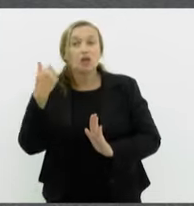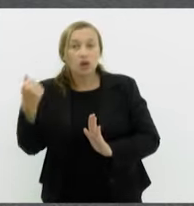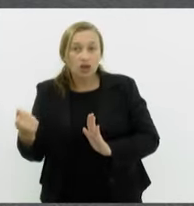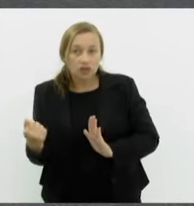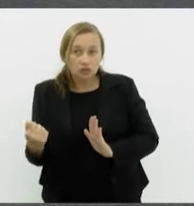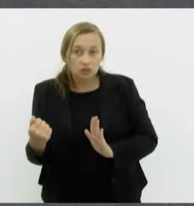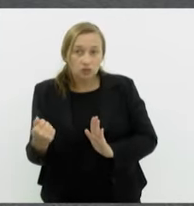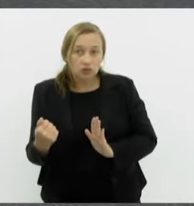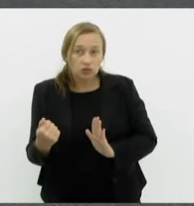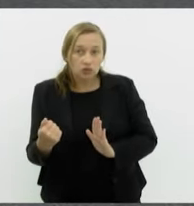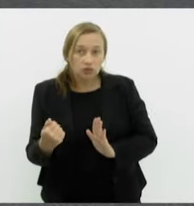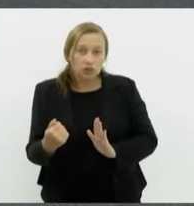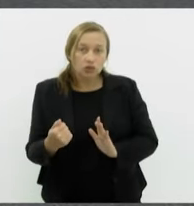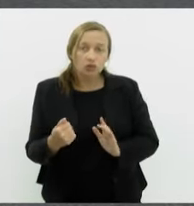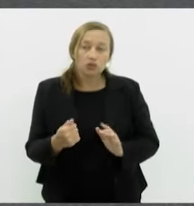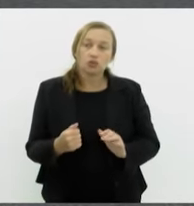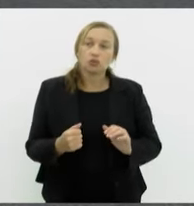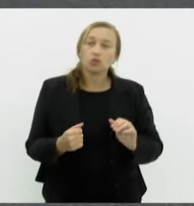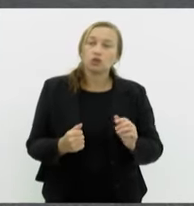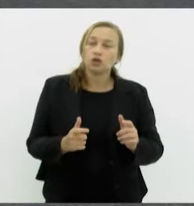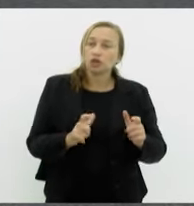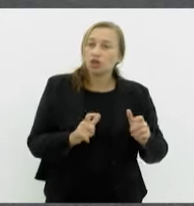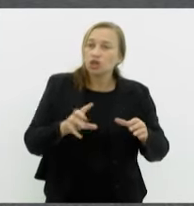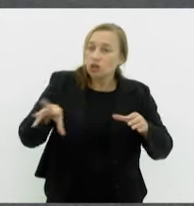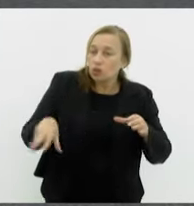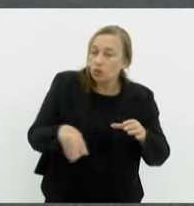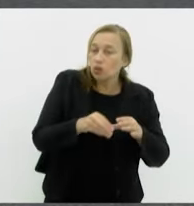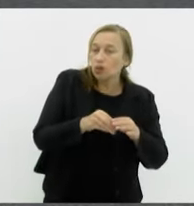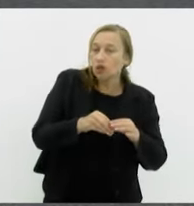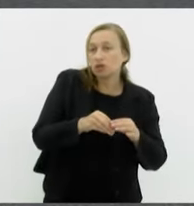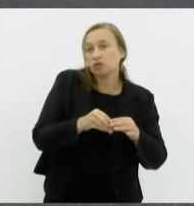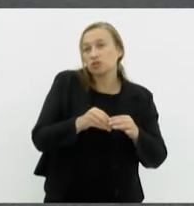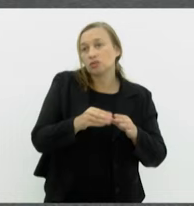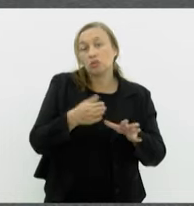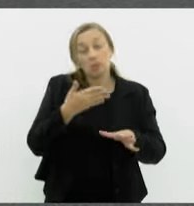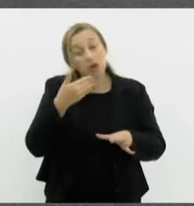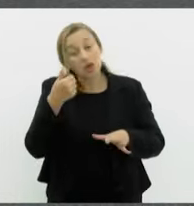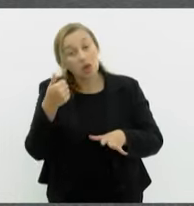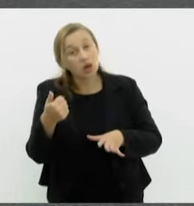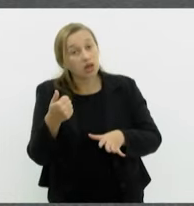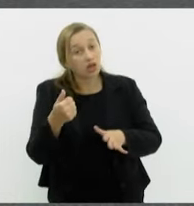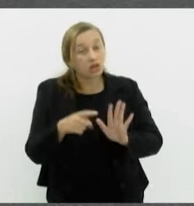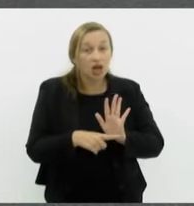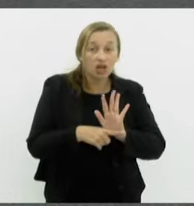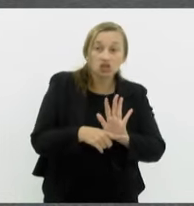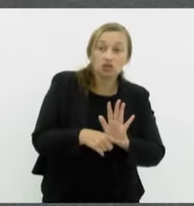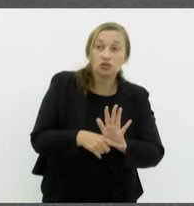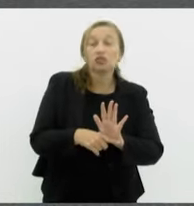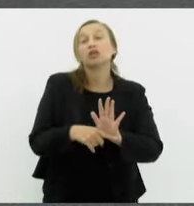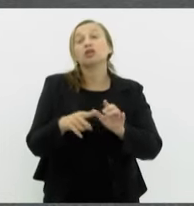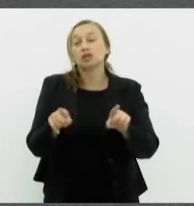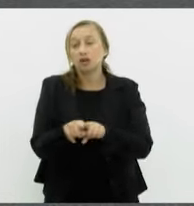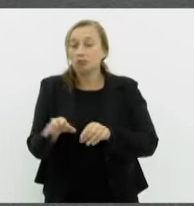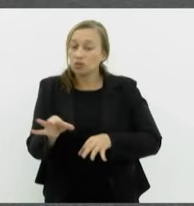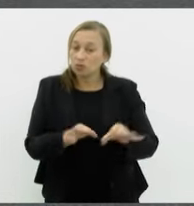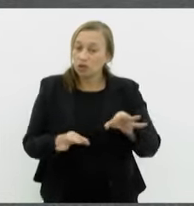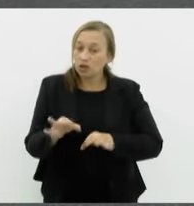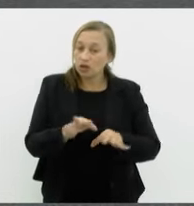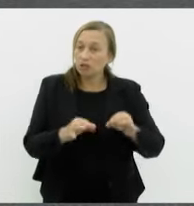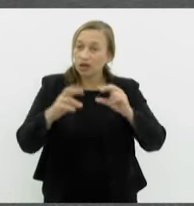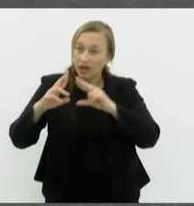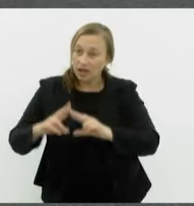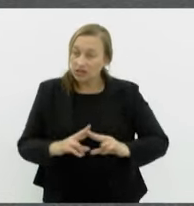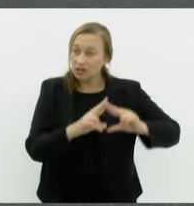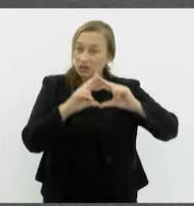pontuação de uma coisa ou de outra, incluindo alguma coisa, por exemplo, o PROV, o Programa de Reciclagem do Óleo Vegetal, foi incluído para